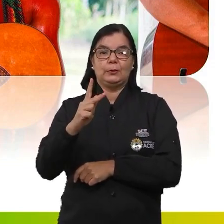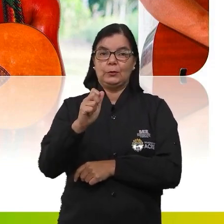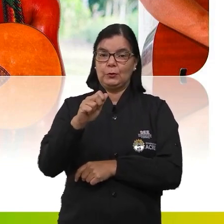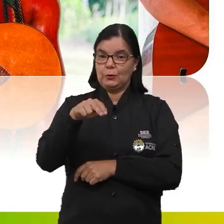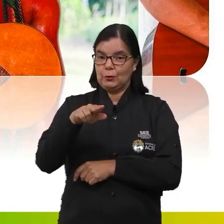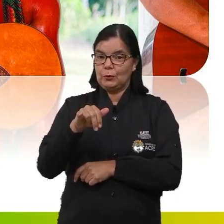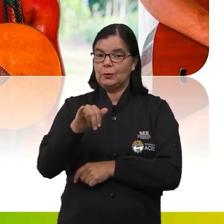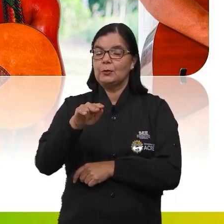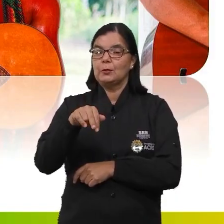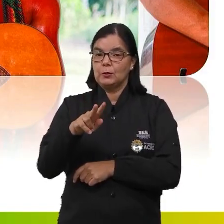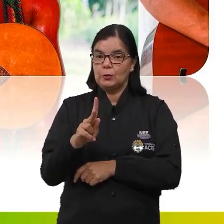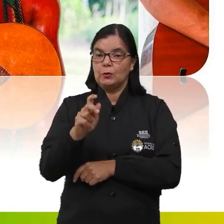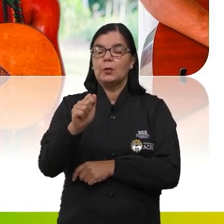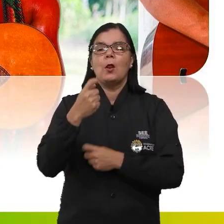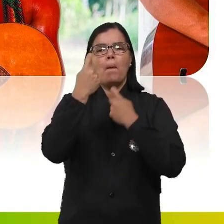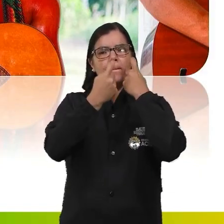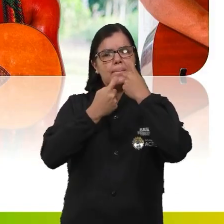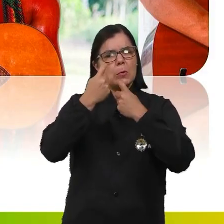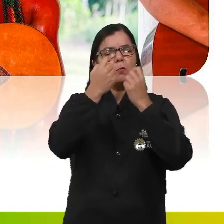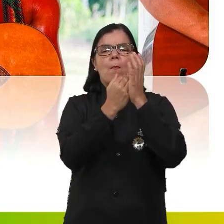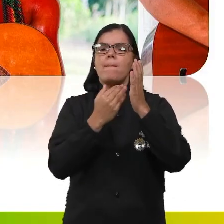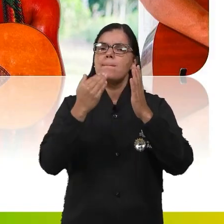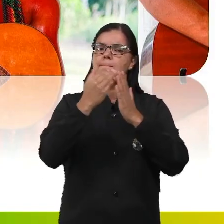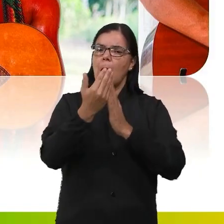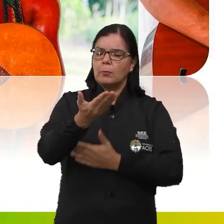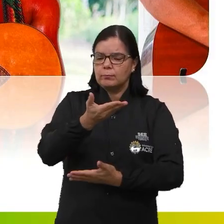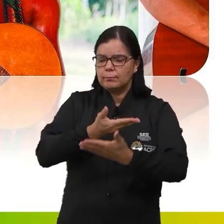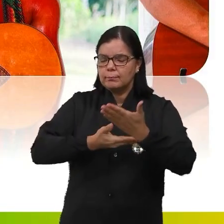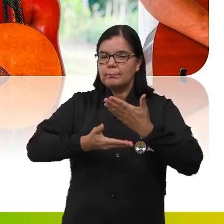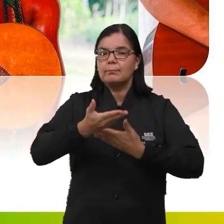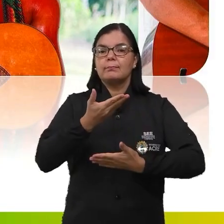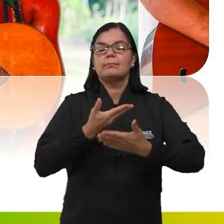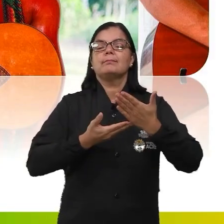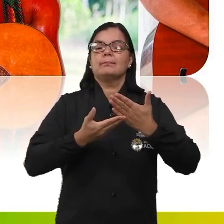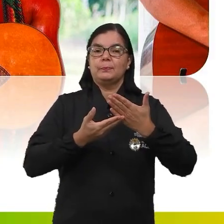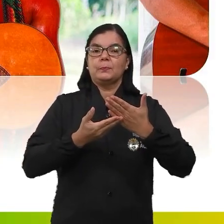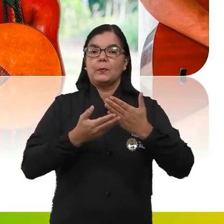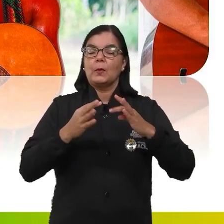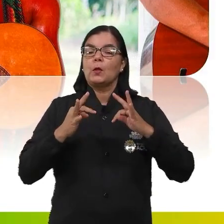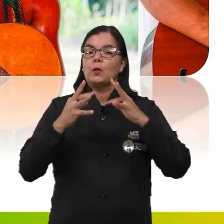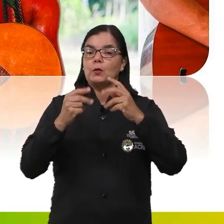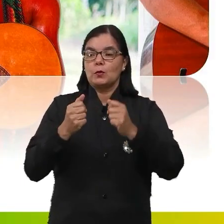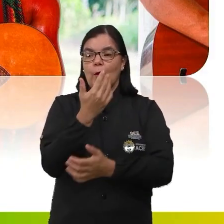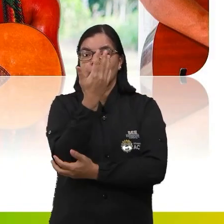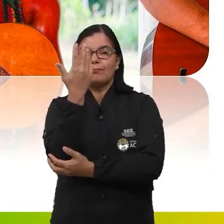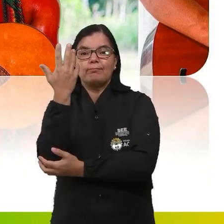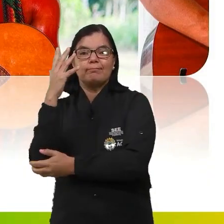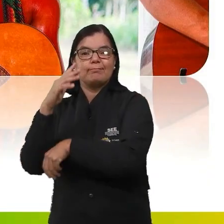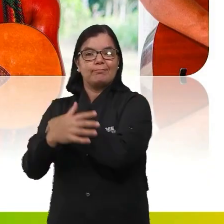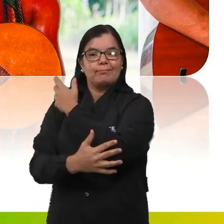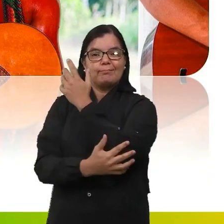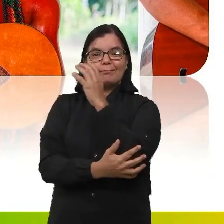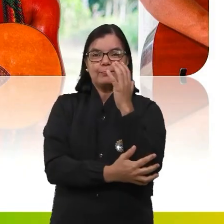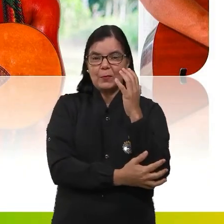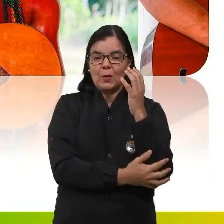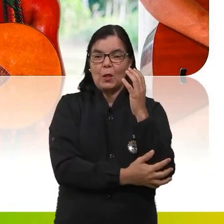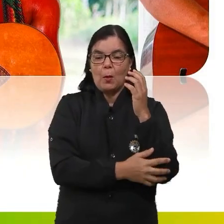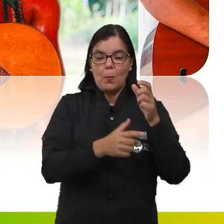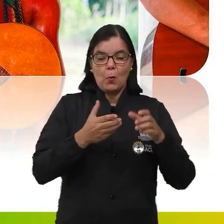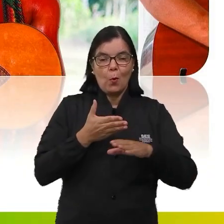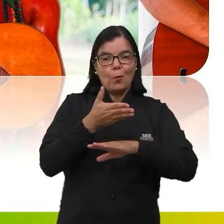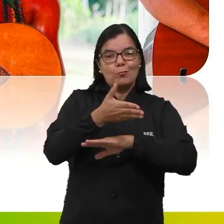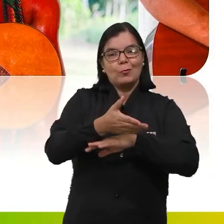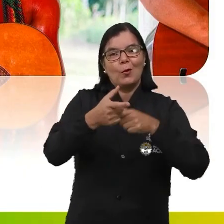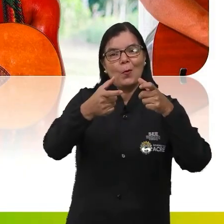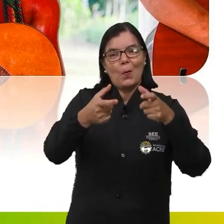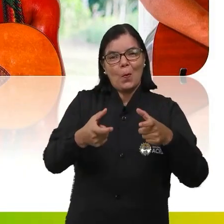preocupação maior, estão mais envolvidos, e isso sai do meio da floresta para onde não tem floresta de uma